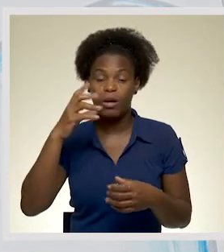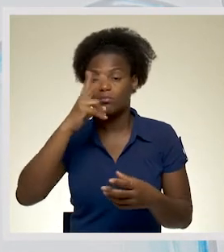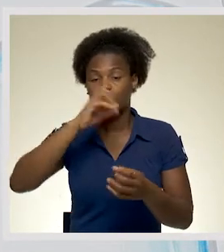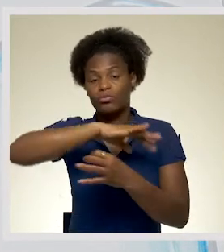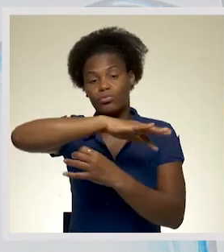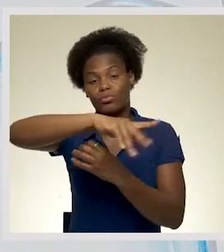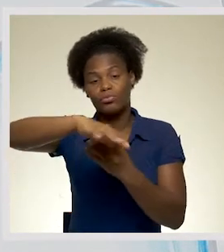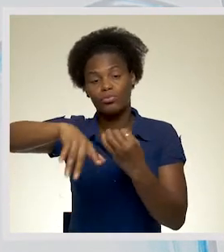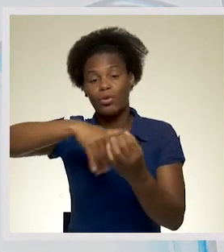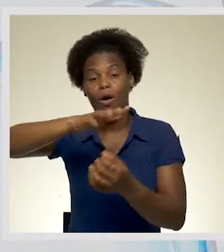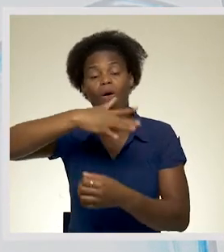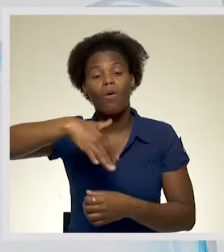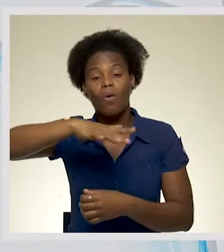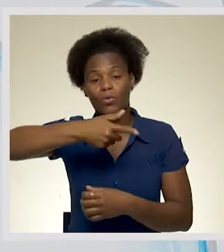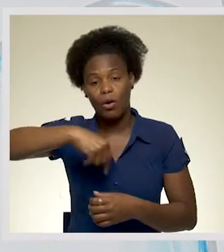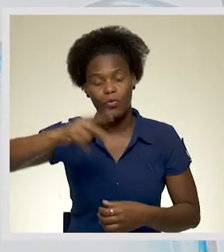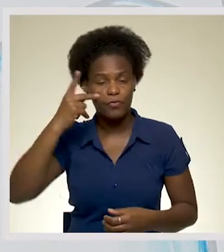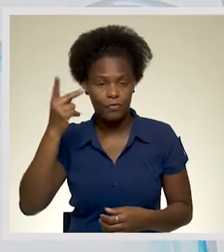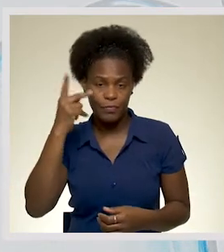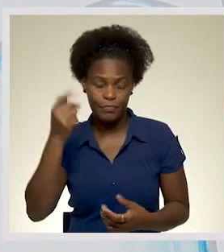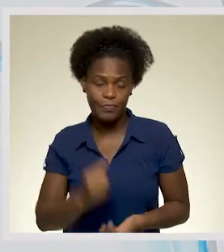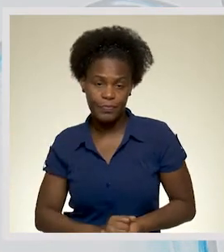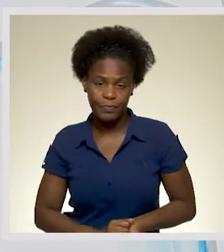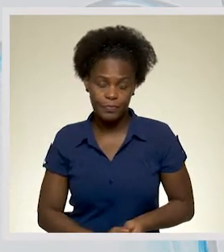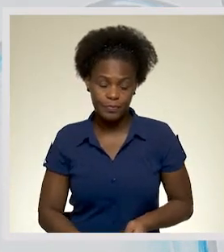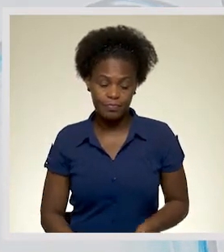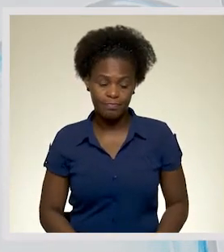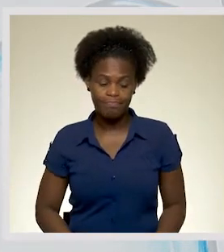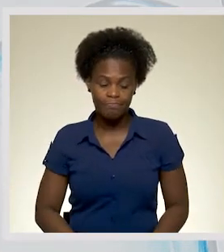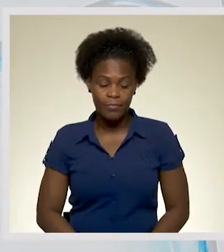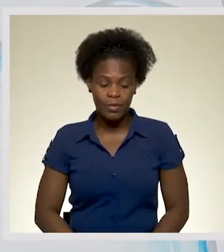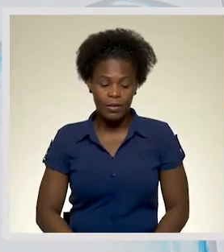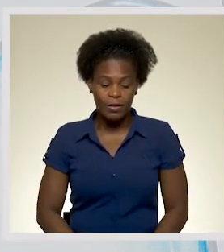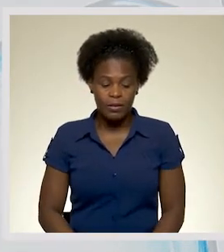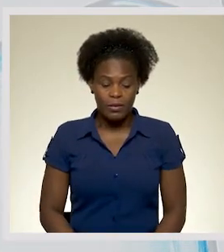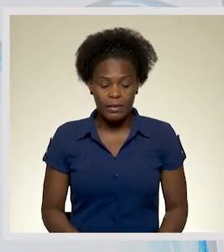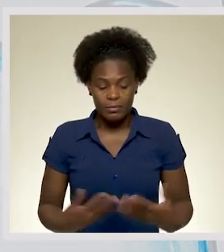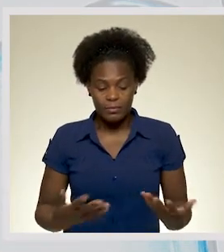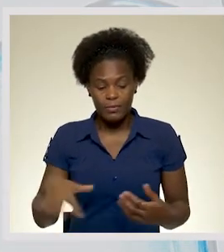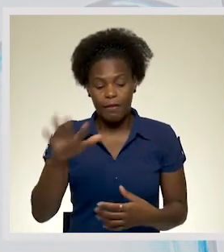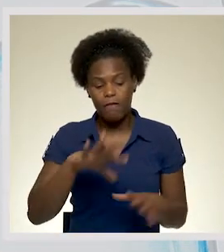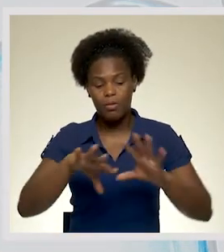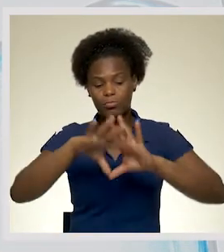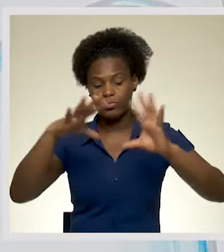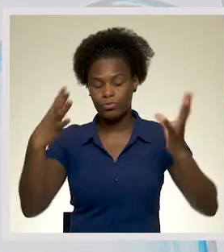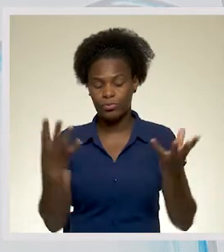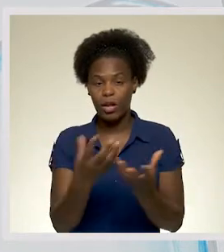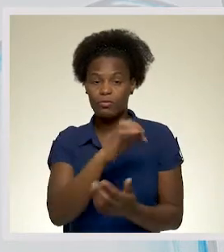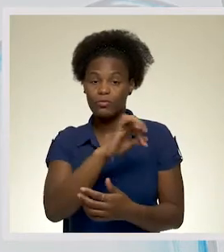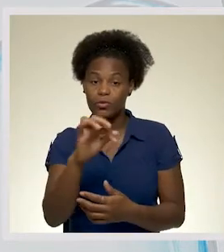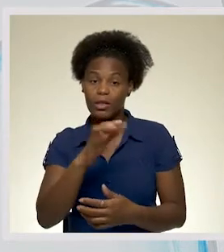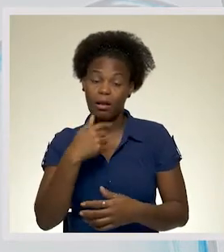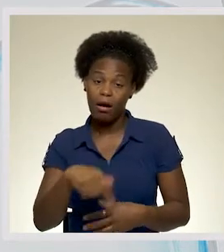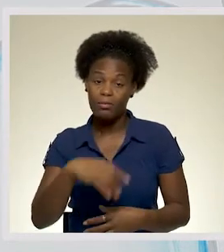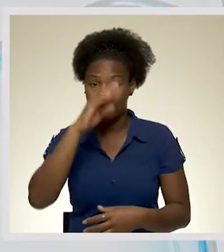atmosfera onde estamos inseridos. De uma forma geral, vocês têm que saber, para